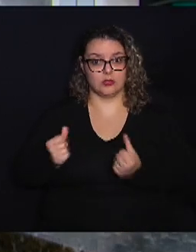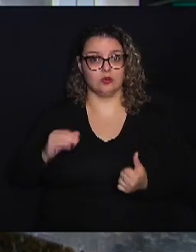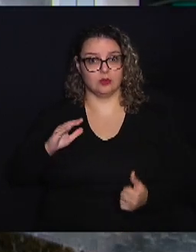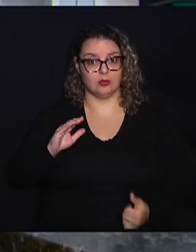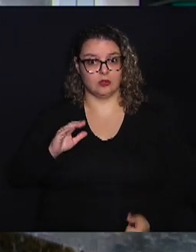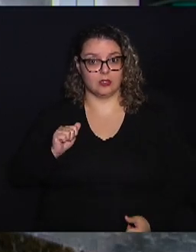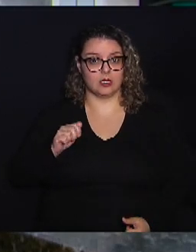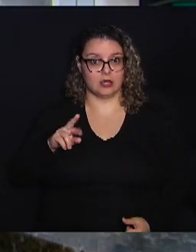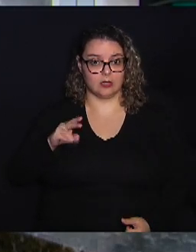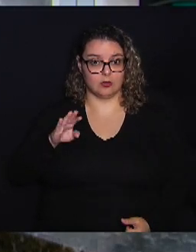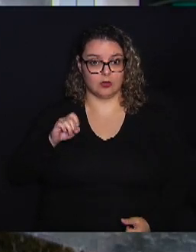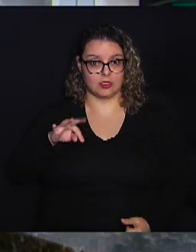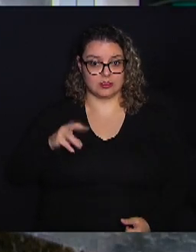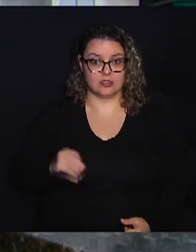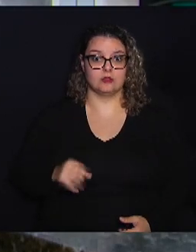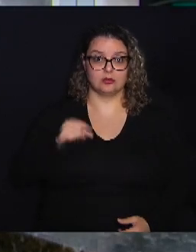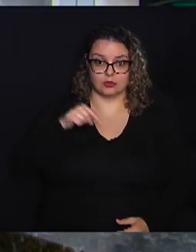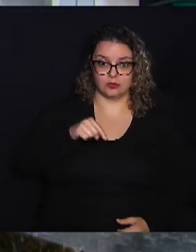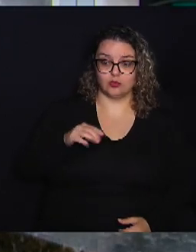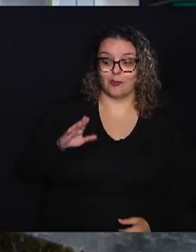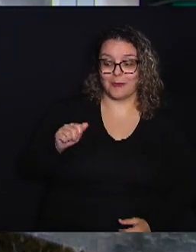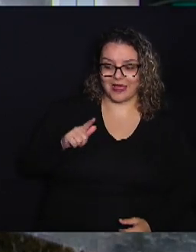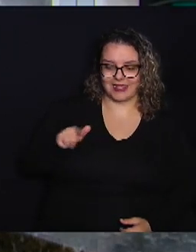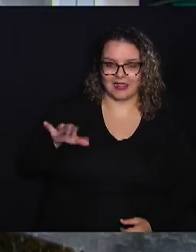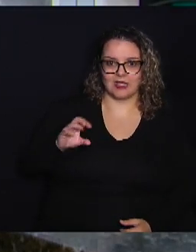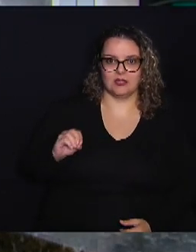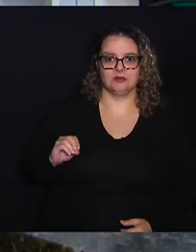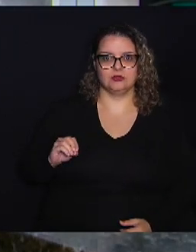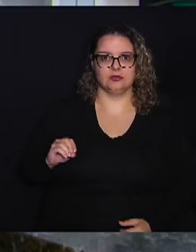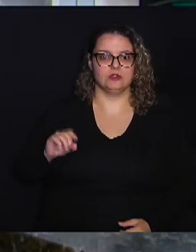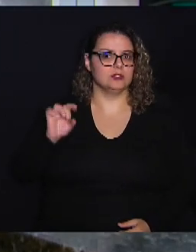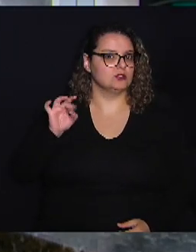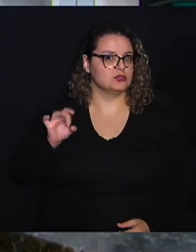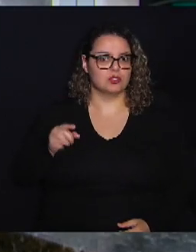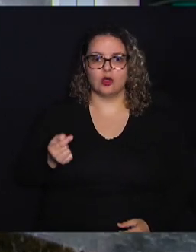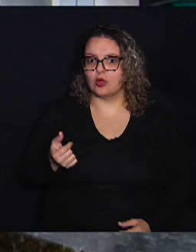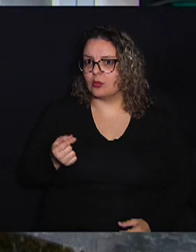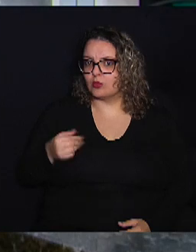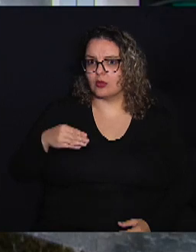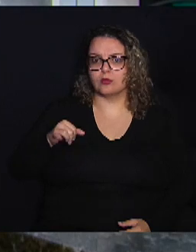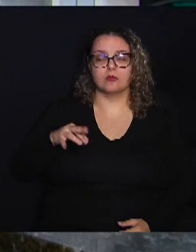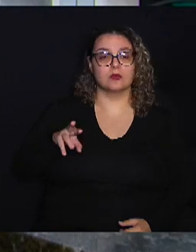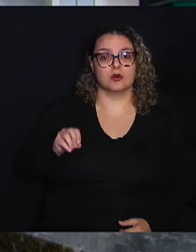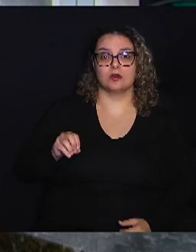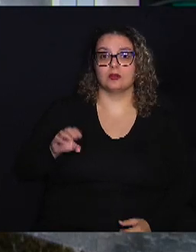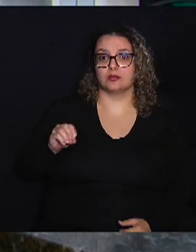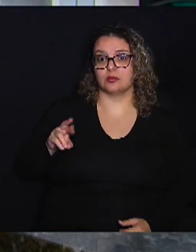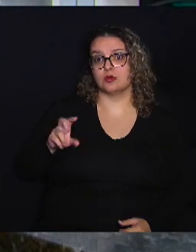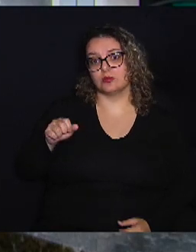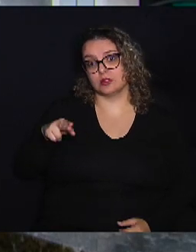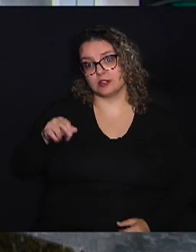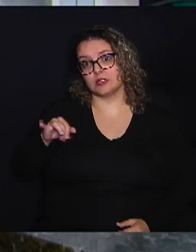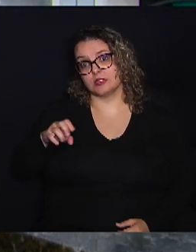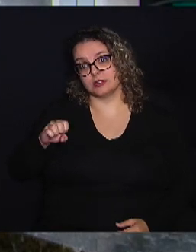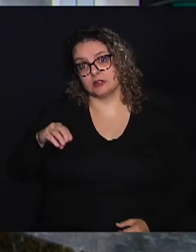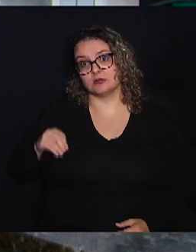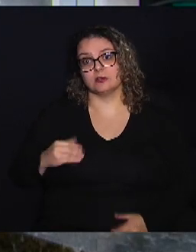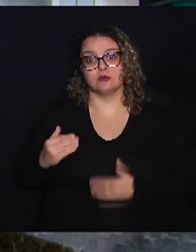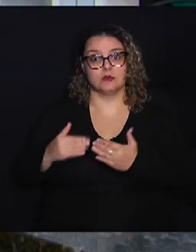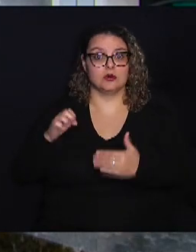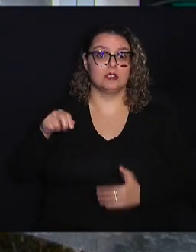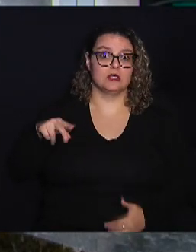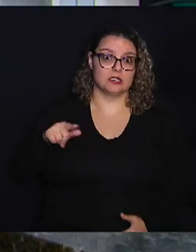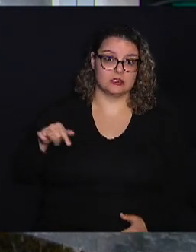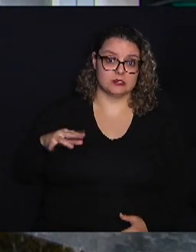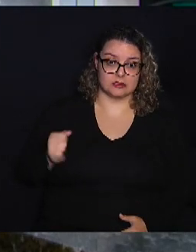do resíduo, né, do bagaço da cana, são só poucos micro-organismos que produzem essas enzimas. E